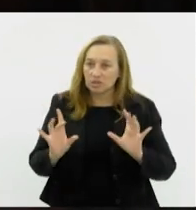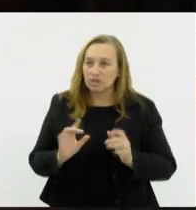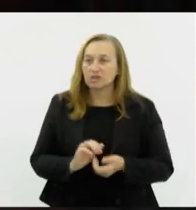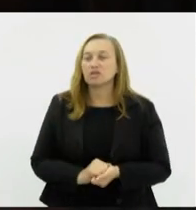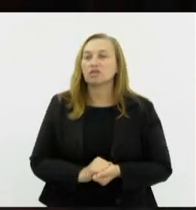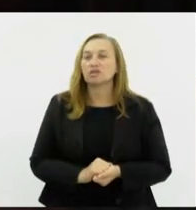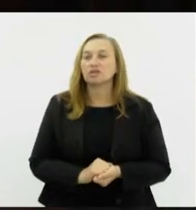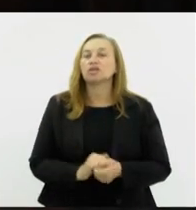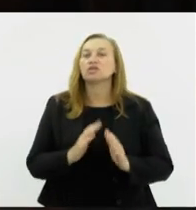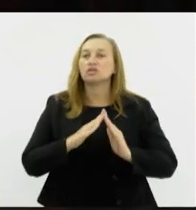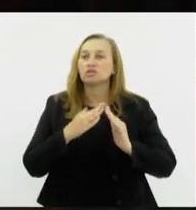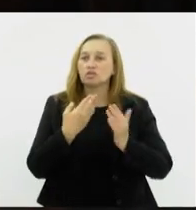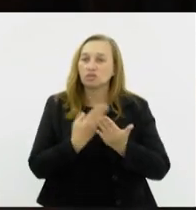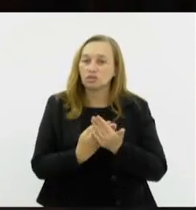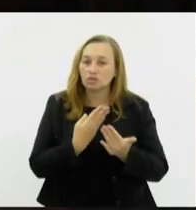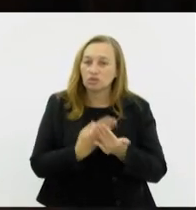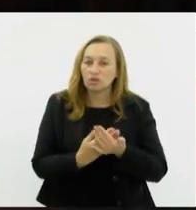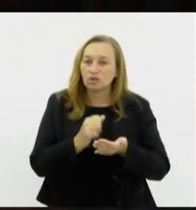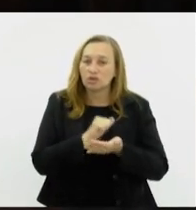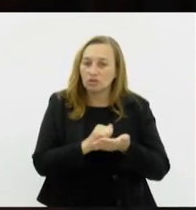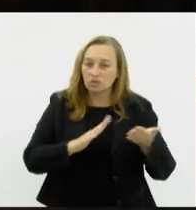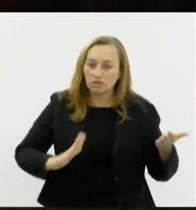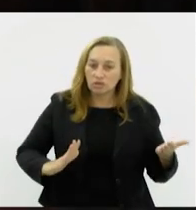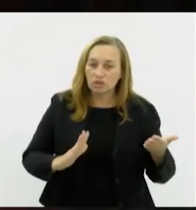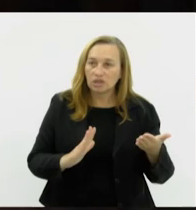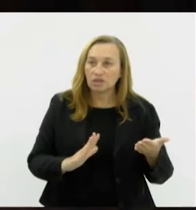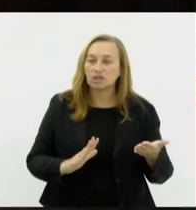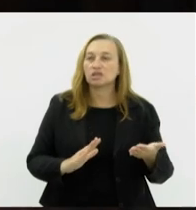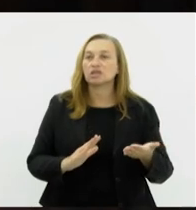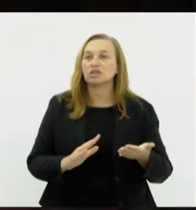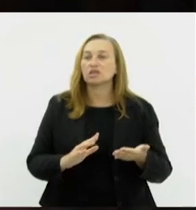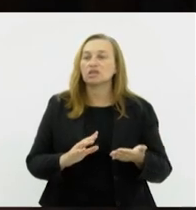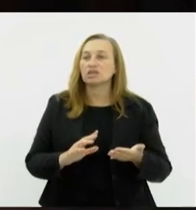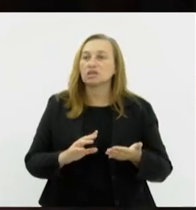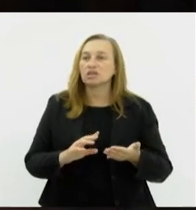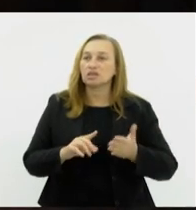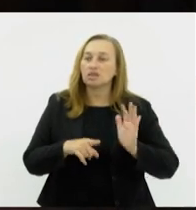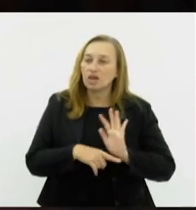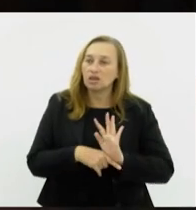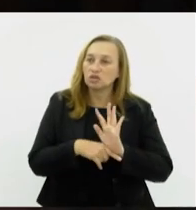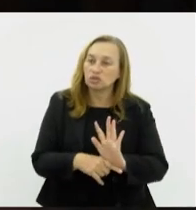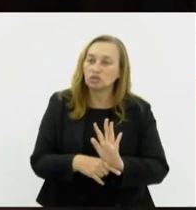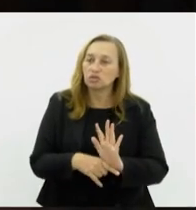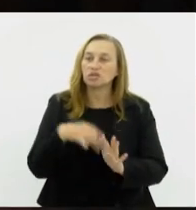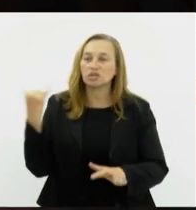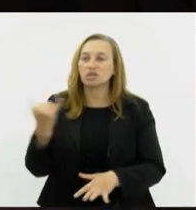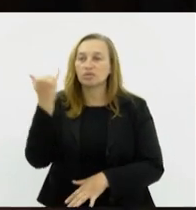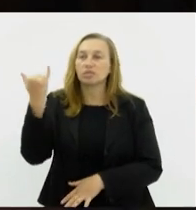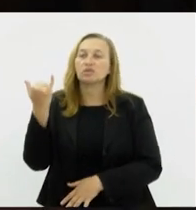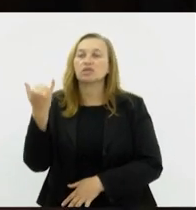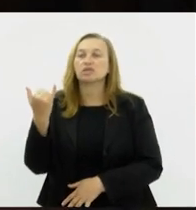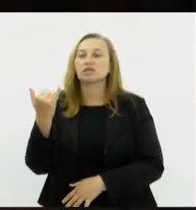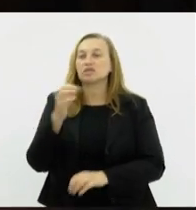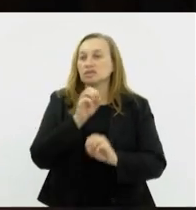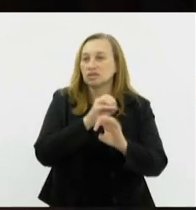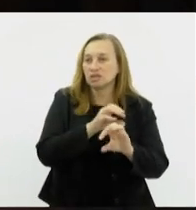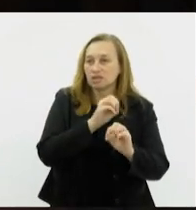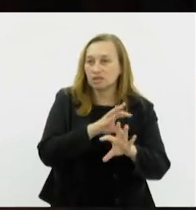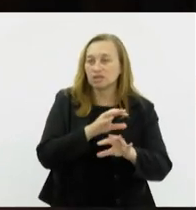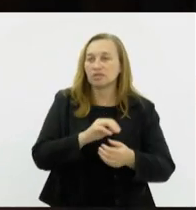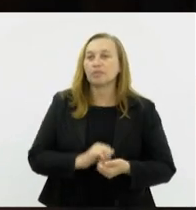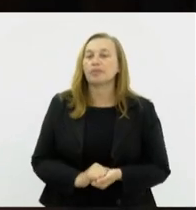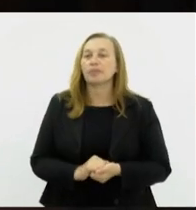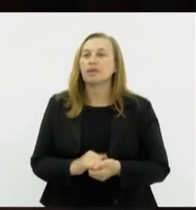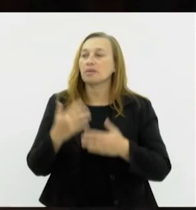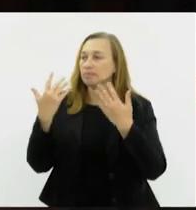uma escola de atividade de reforço, entendendo a importância da educação. Então, não só